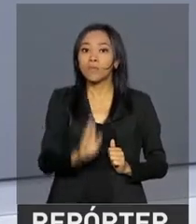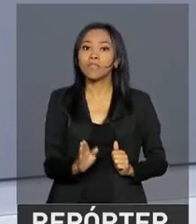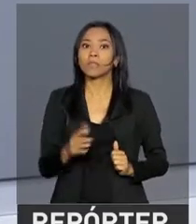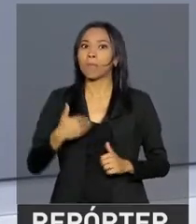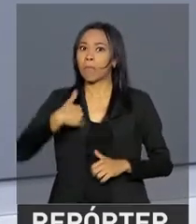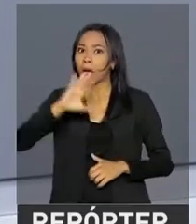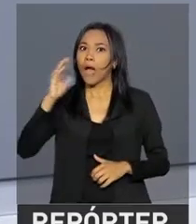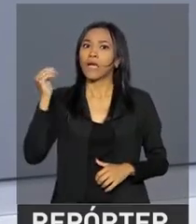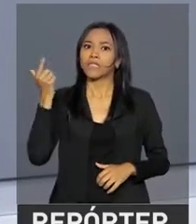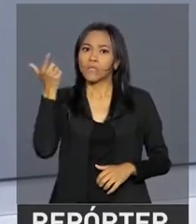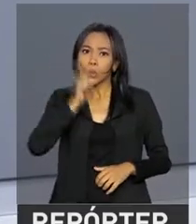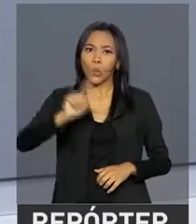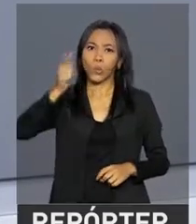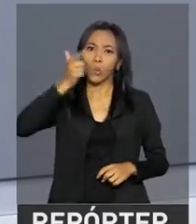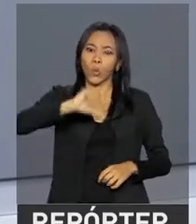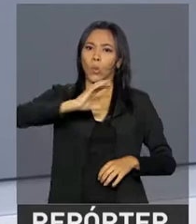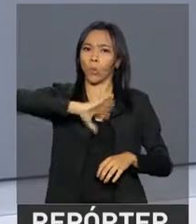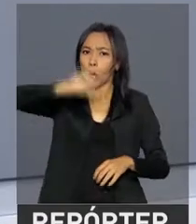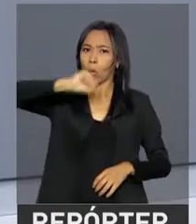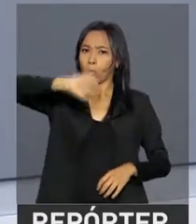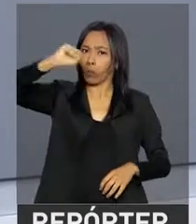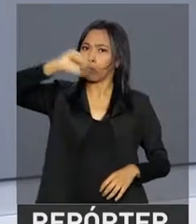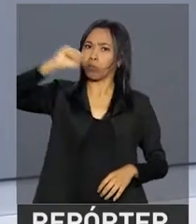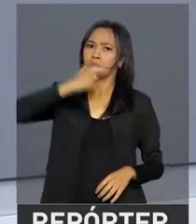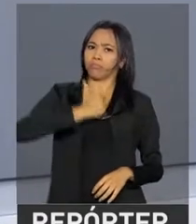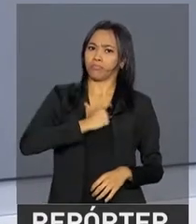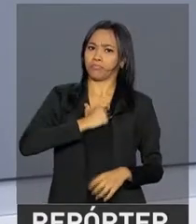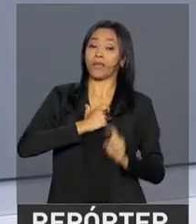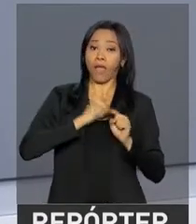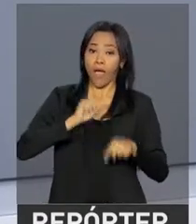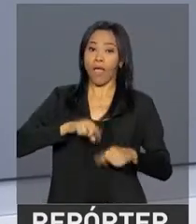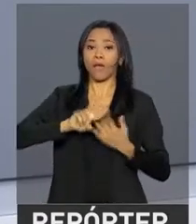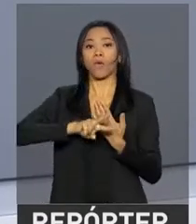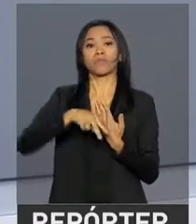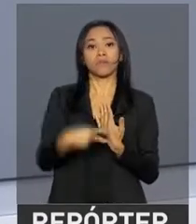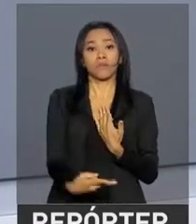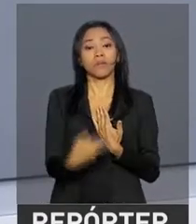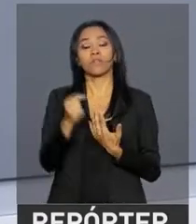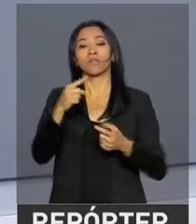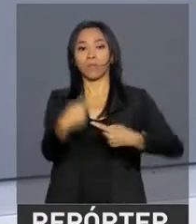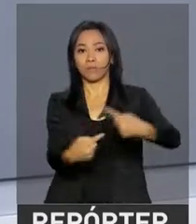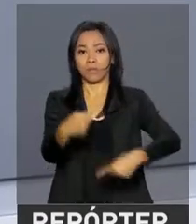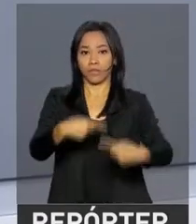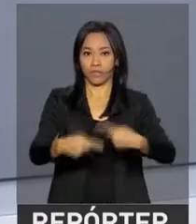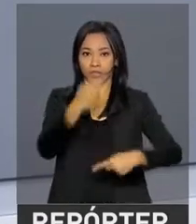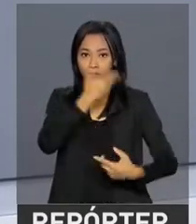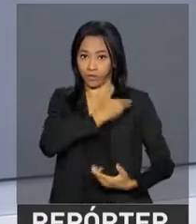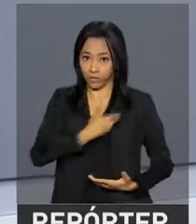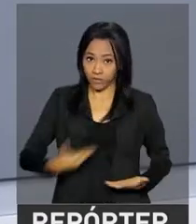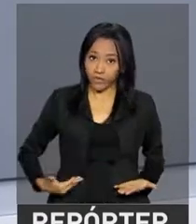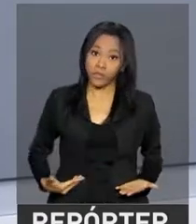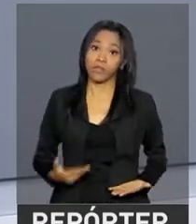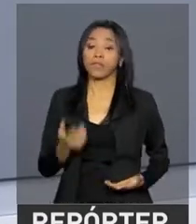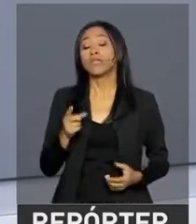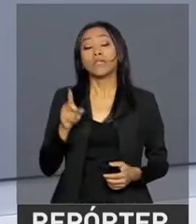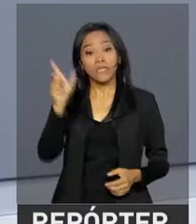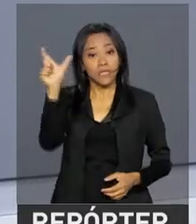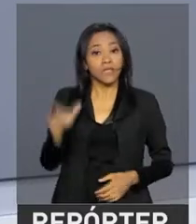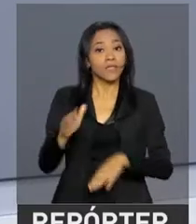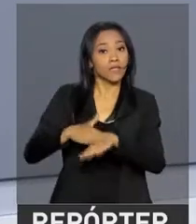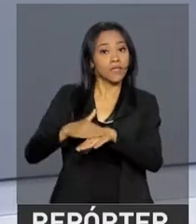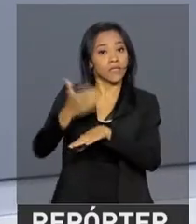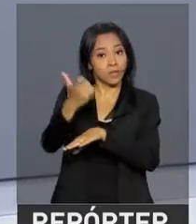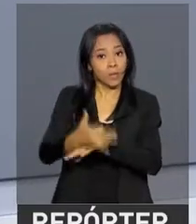vez mais ganhando destaque no cenário mundial resultado de políticas públicas eficientes e segundo ele além de buscar parcerias